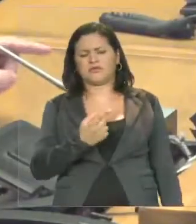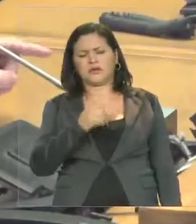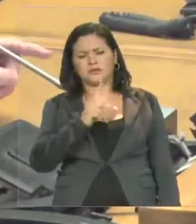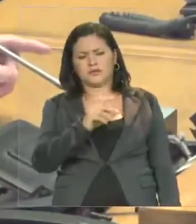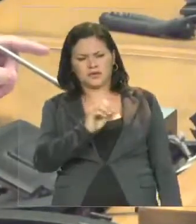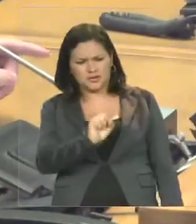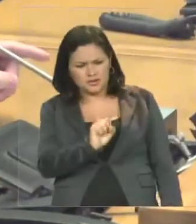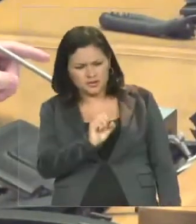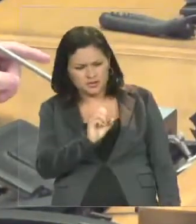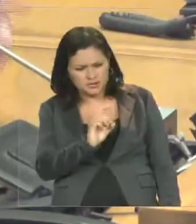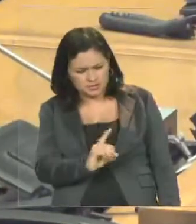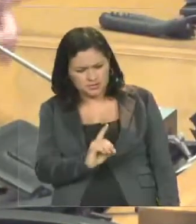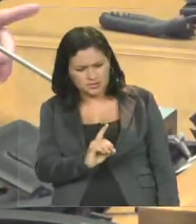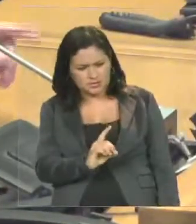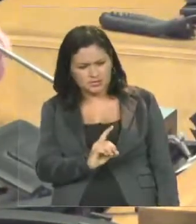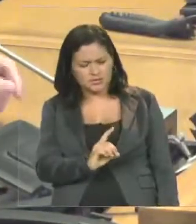governo